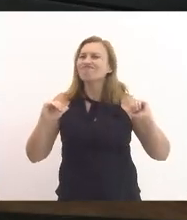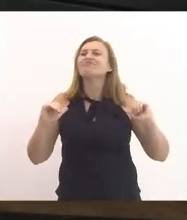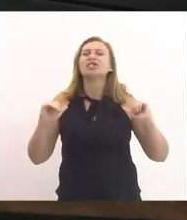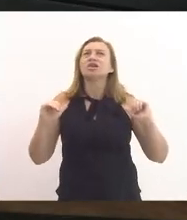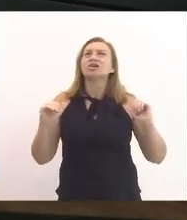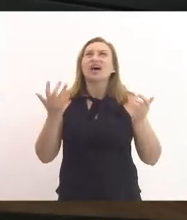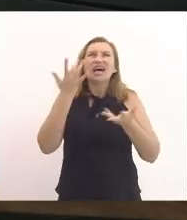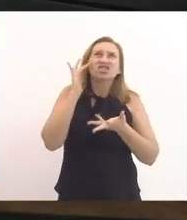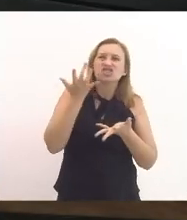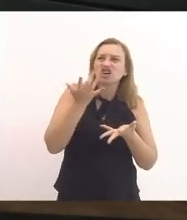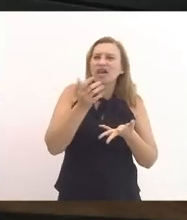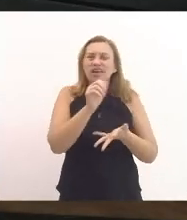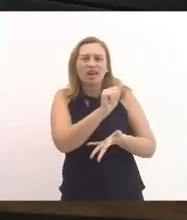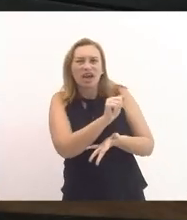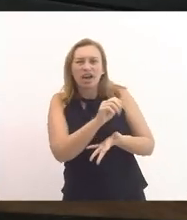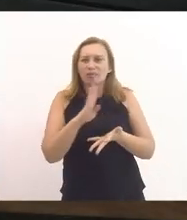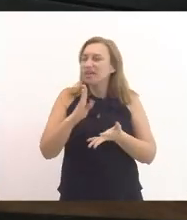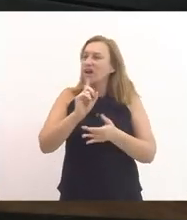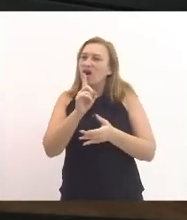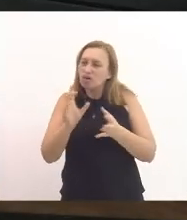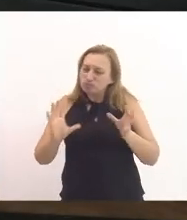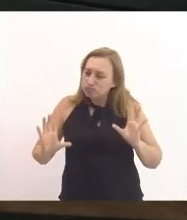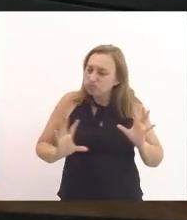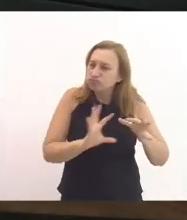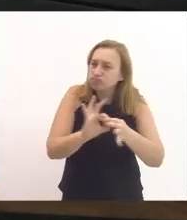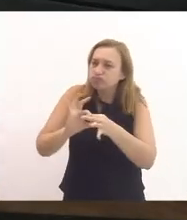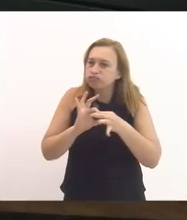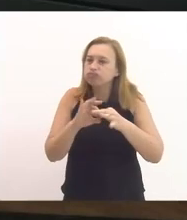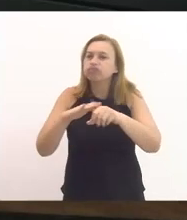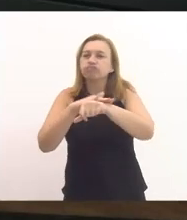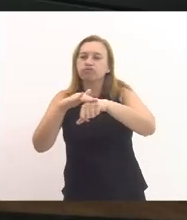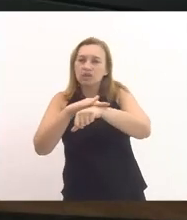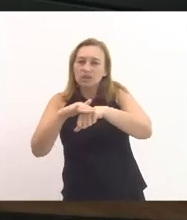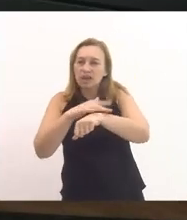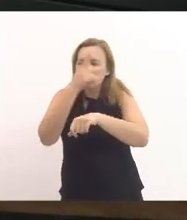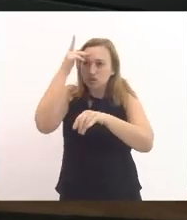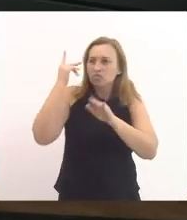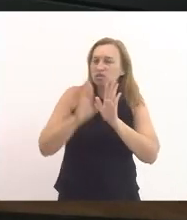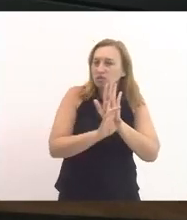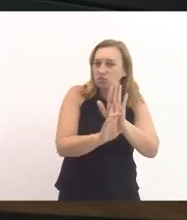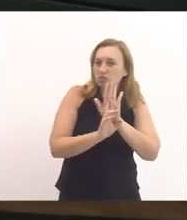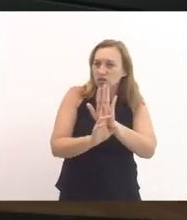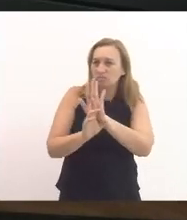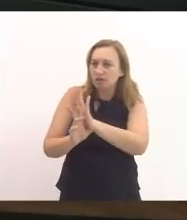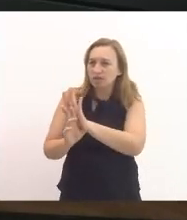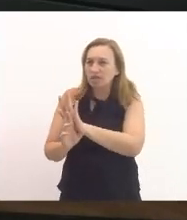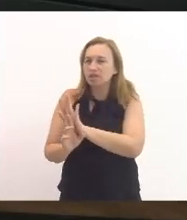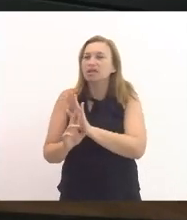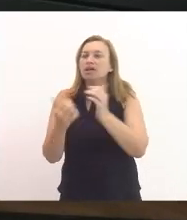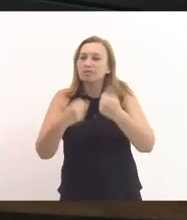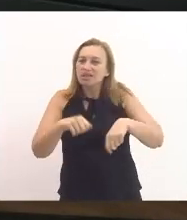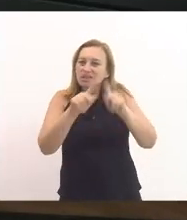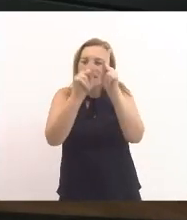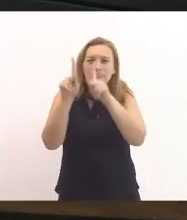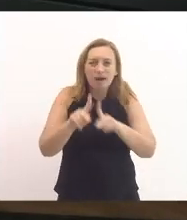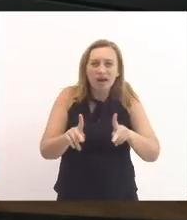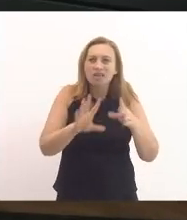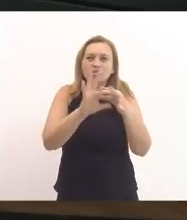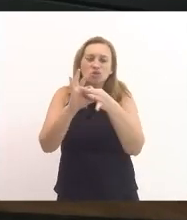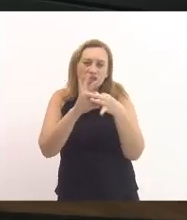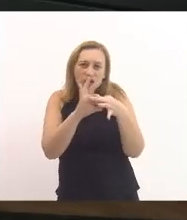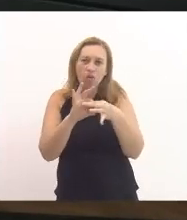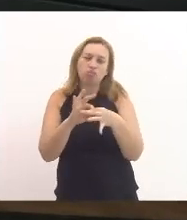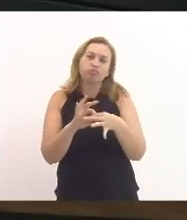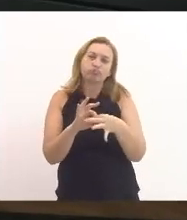achar aqui Aqui tem que se unir conversar com as pessoas que ele representações tem que ter paz tem que ter